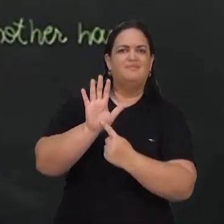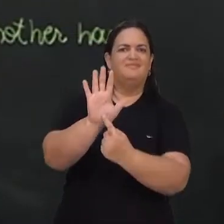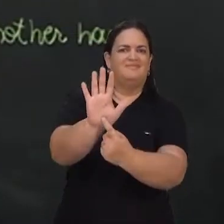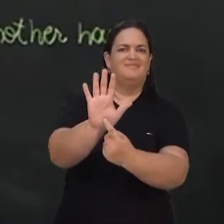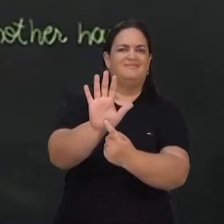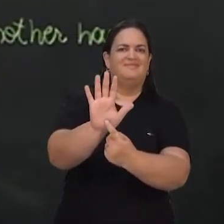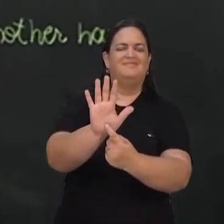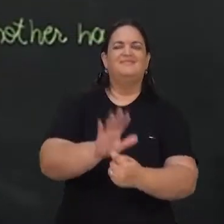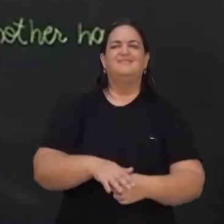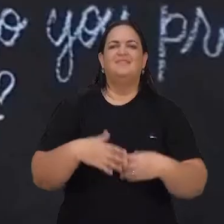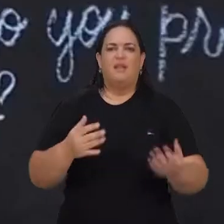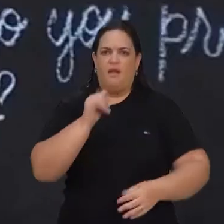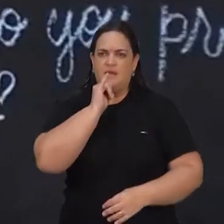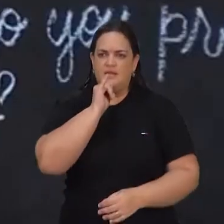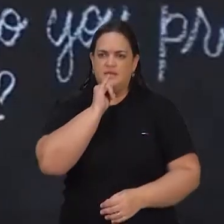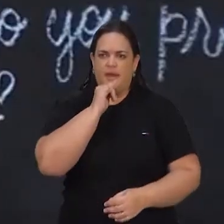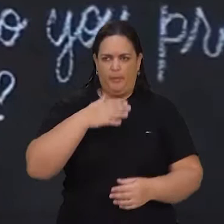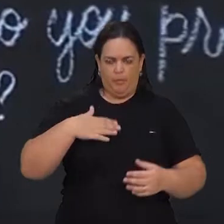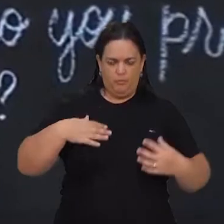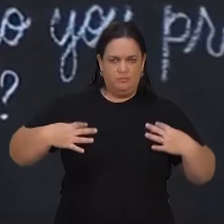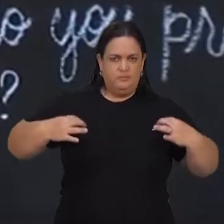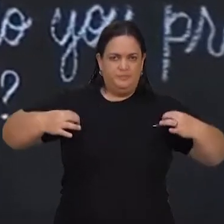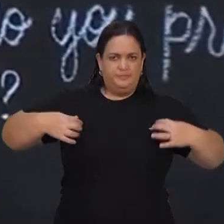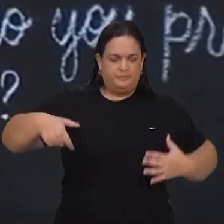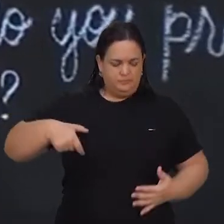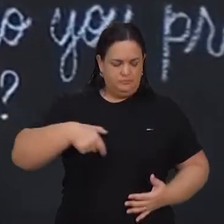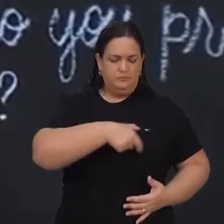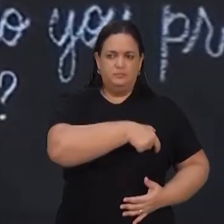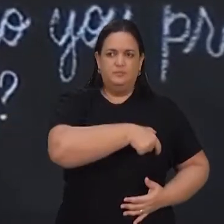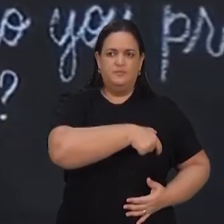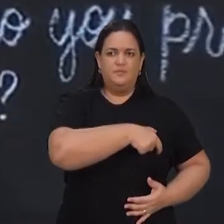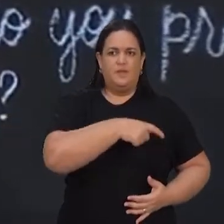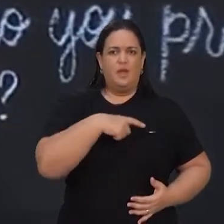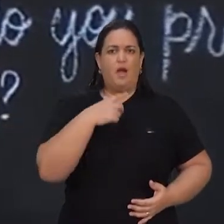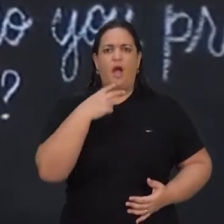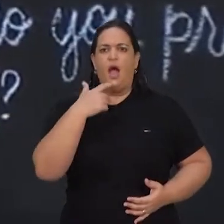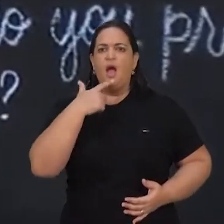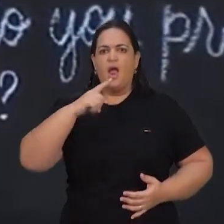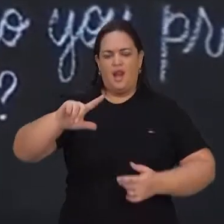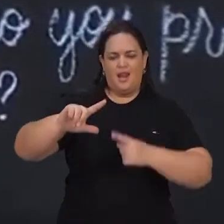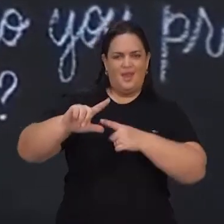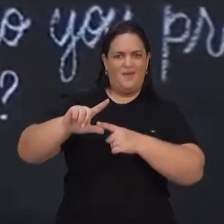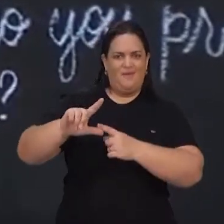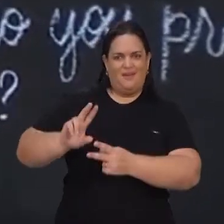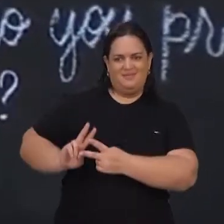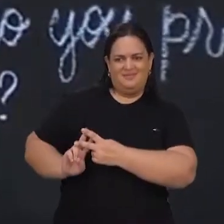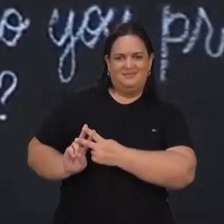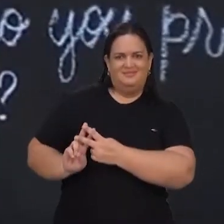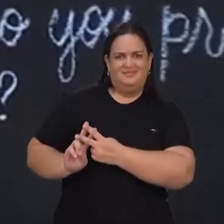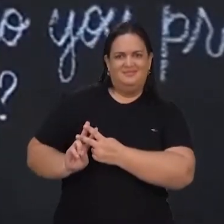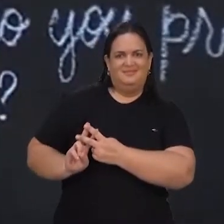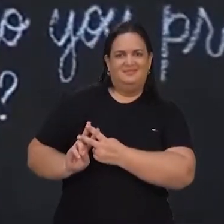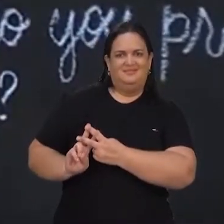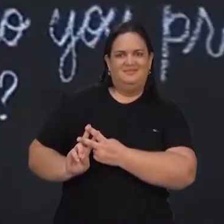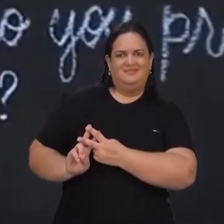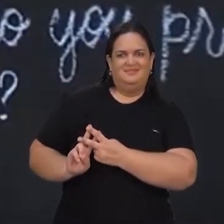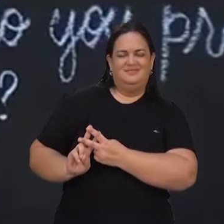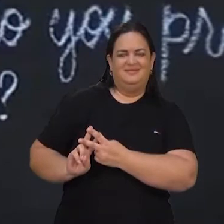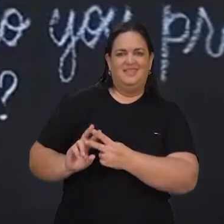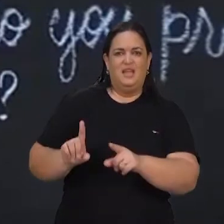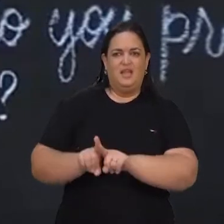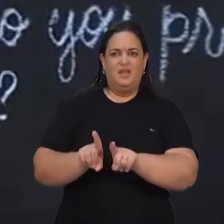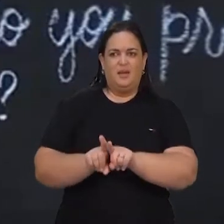variadas. Por exemplo, na minha camiseta, nós temos aqui uma linguagem em forma de símbolo, que é a hashtag, e